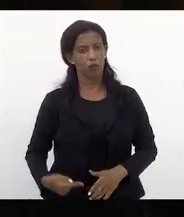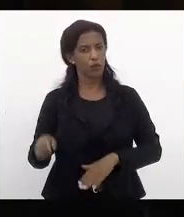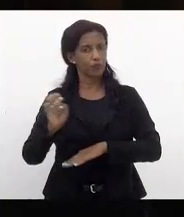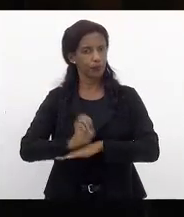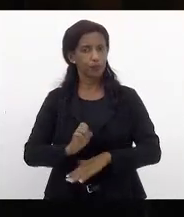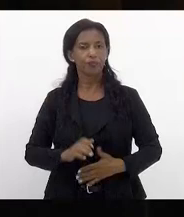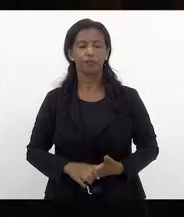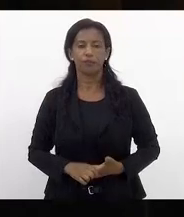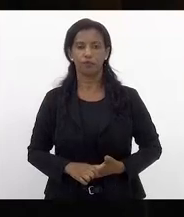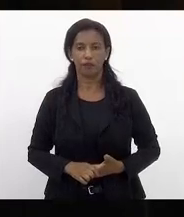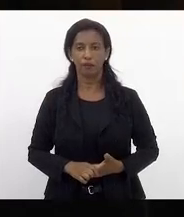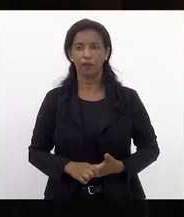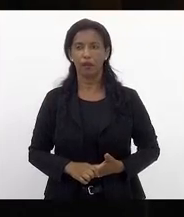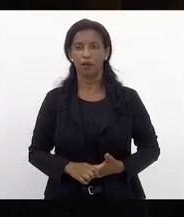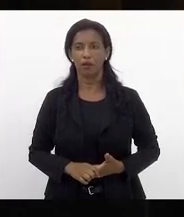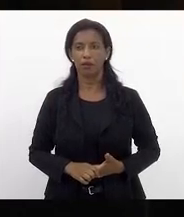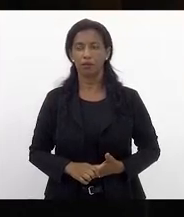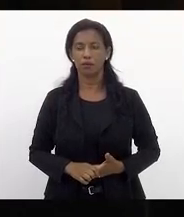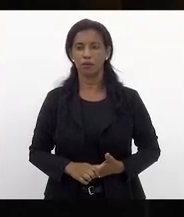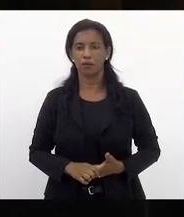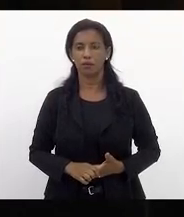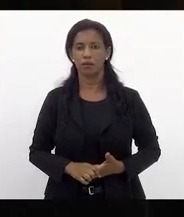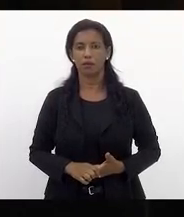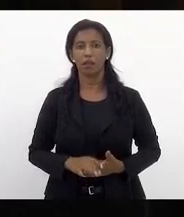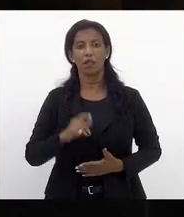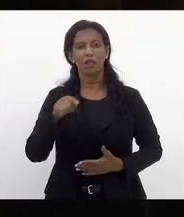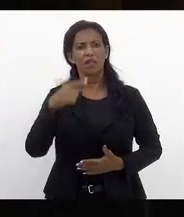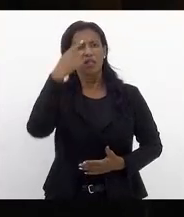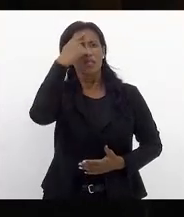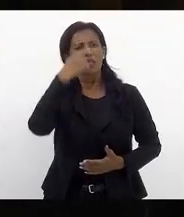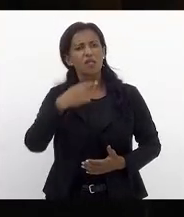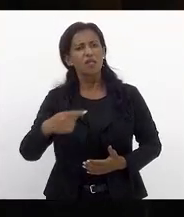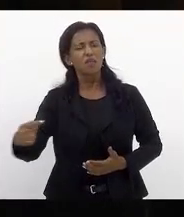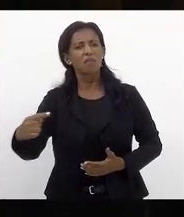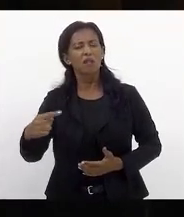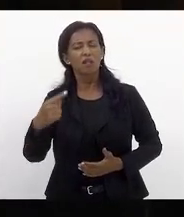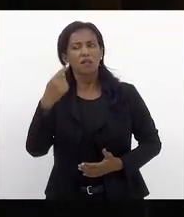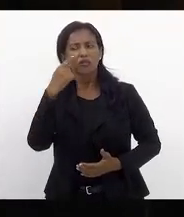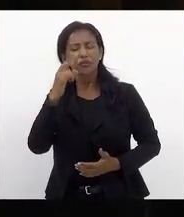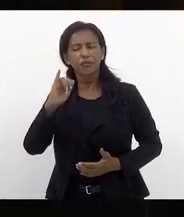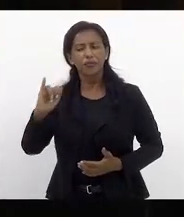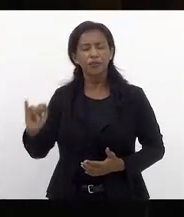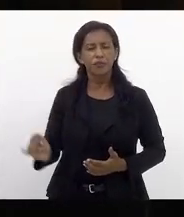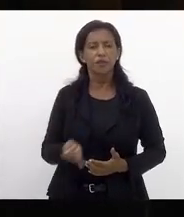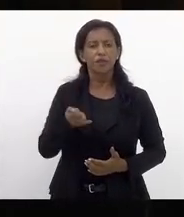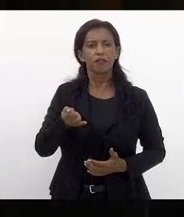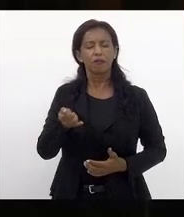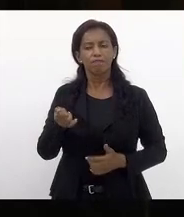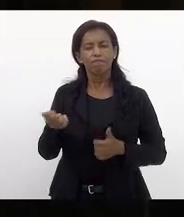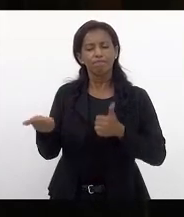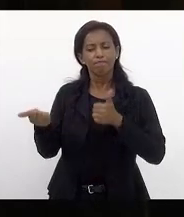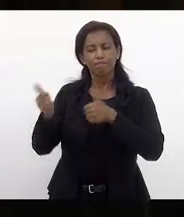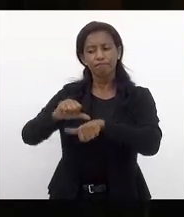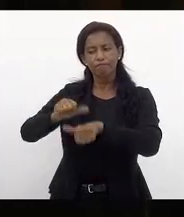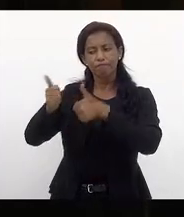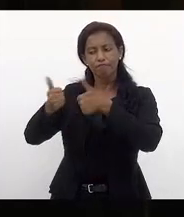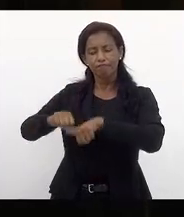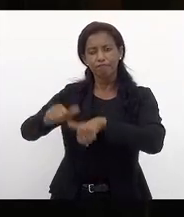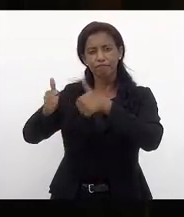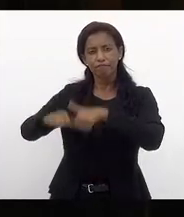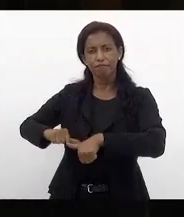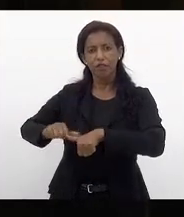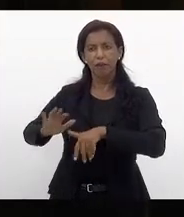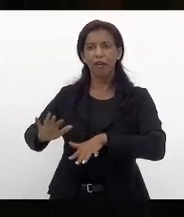estado. E esse final de semana tive a oportunidade de fazer uma análise